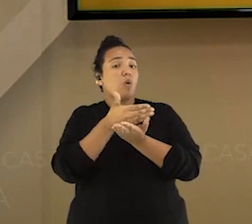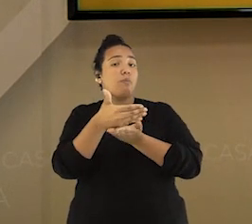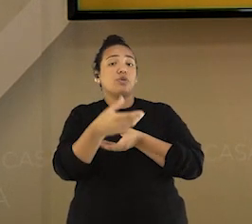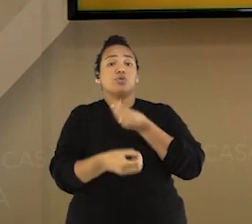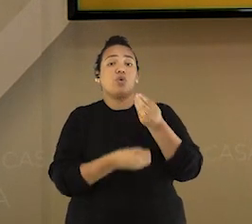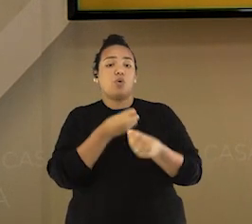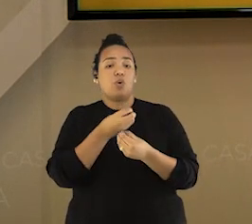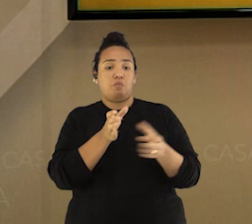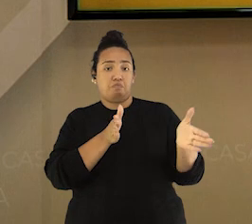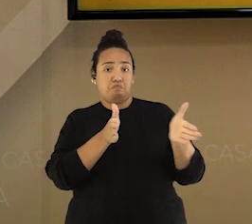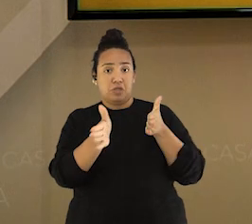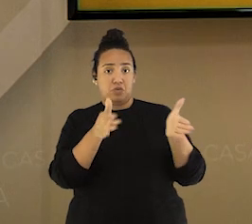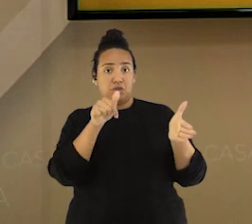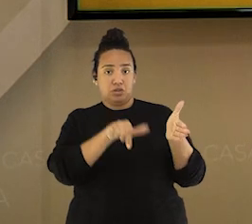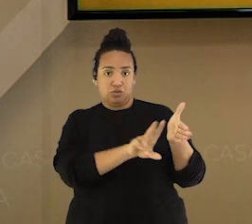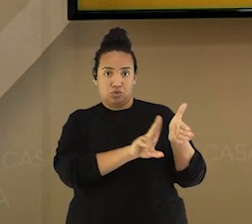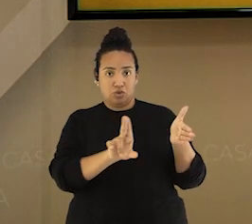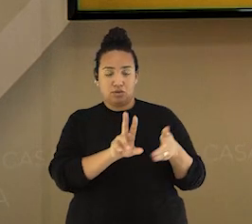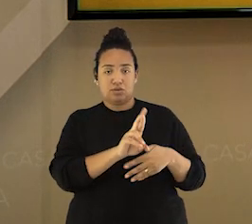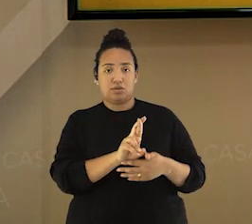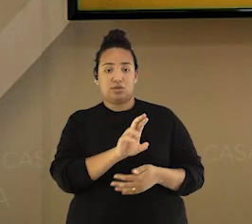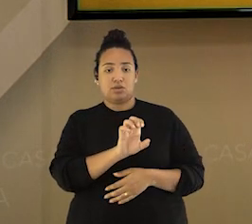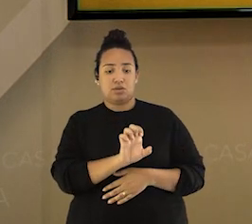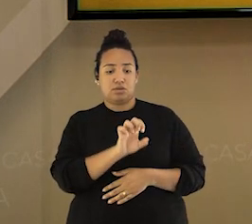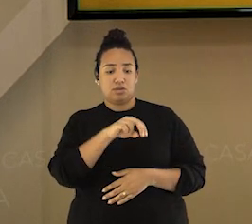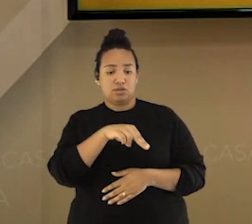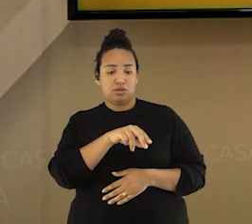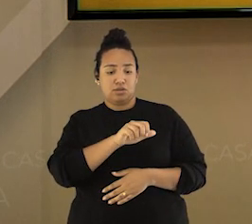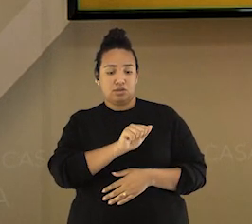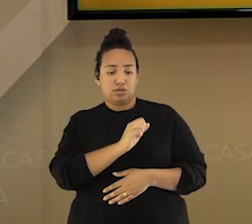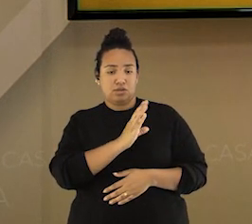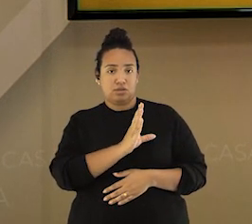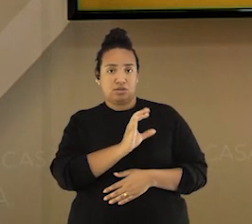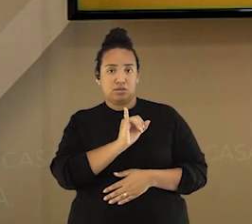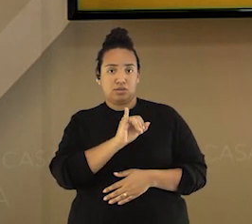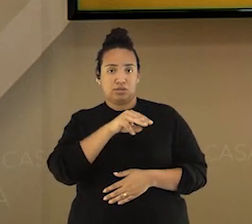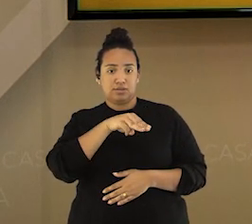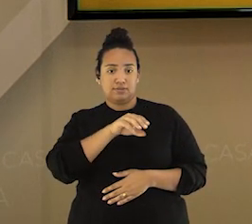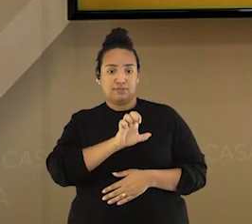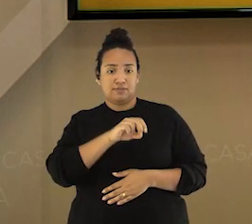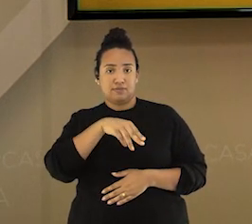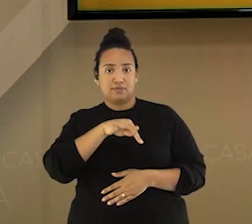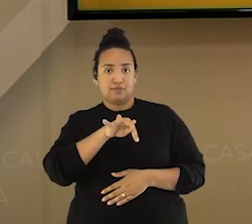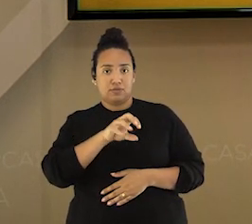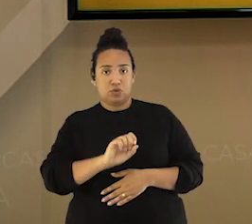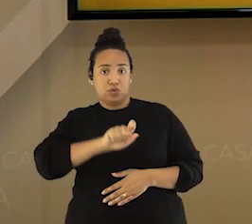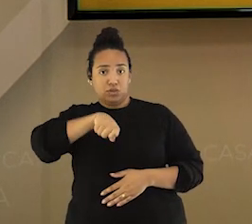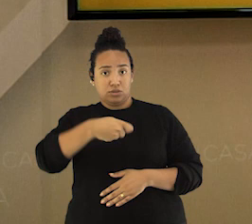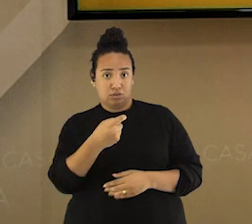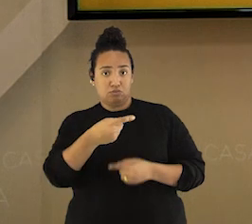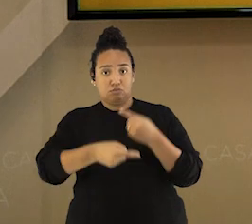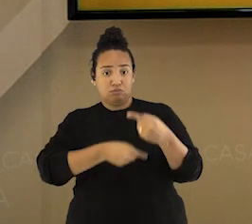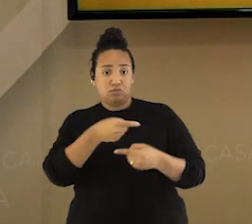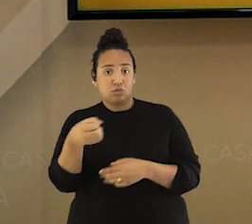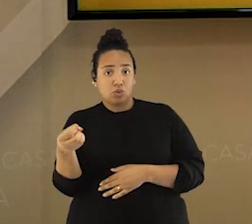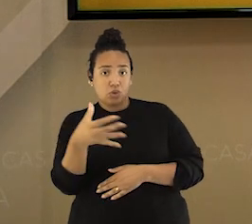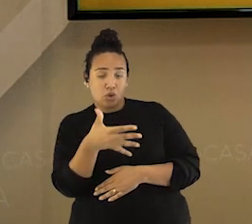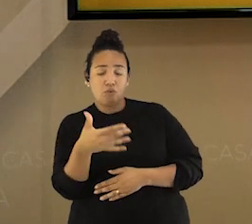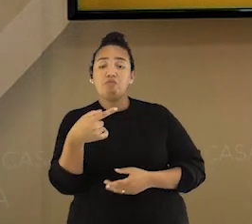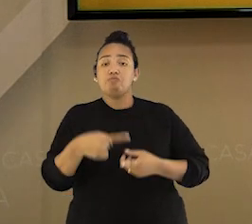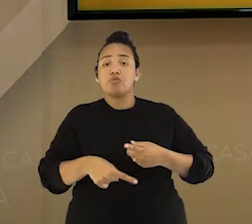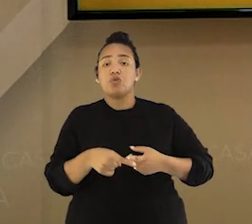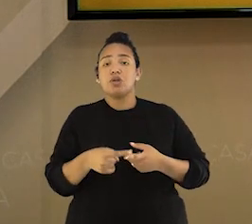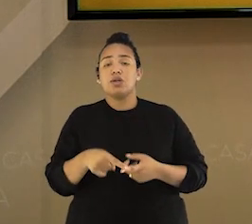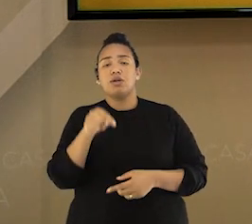de Renascimento, pois neste período a tecnologia ela deu um grande salto, sendo vista como